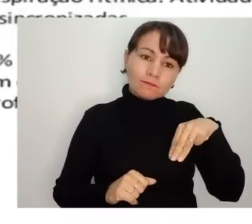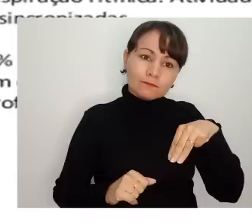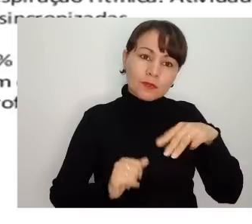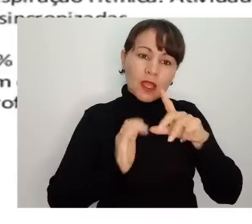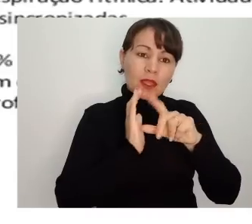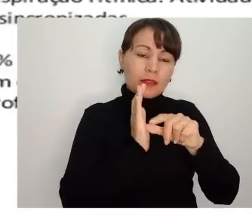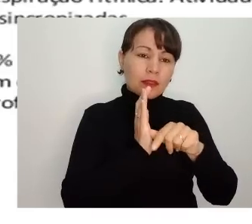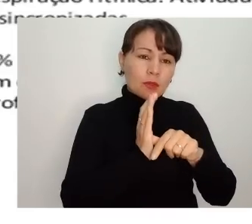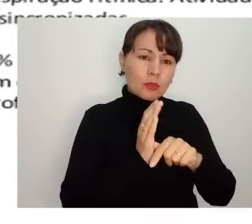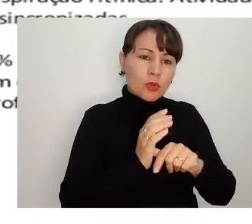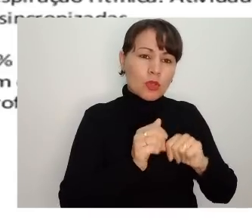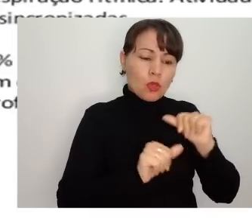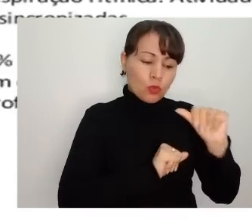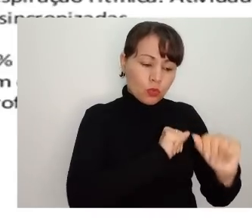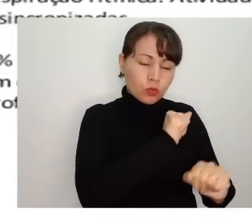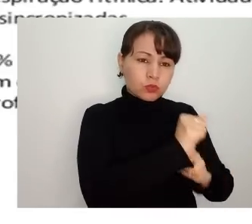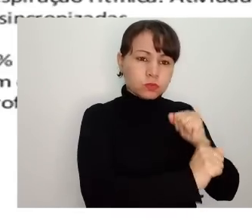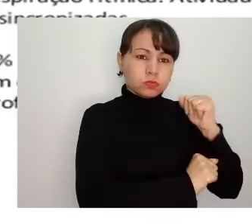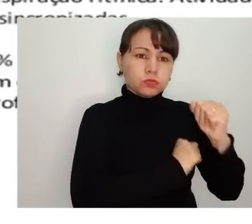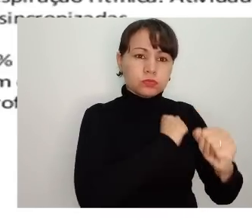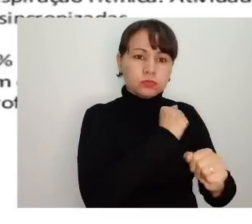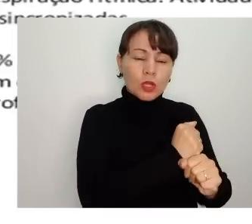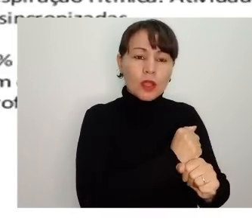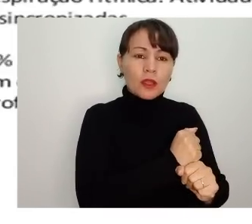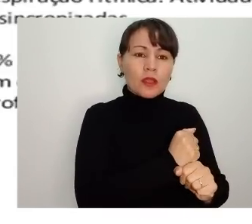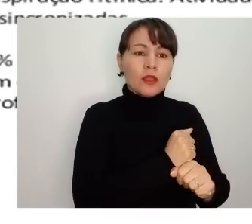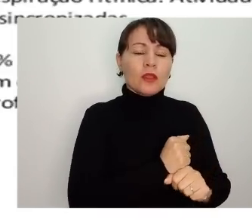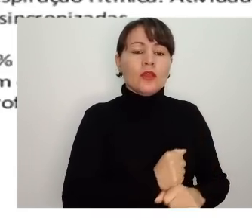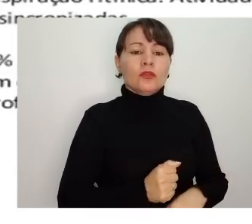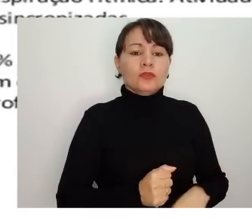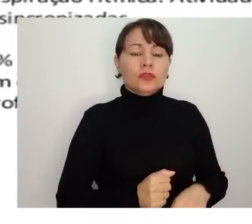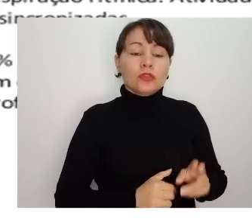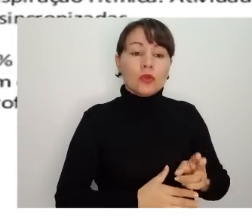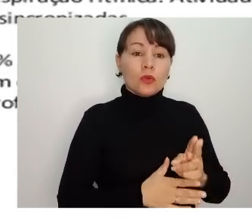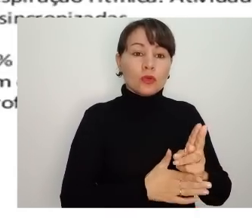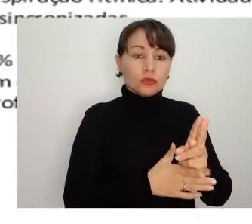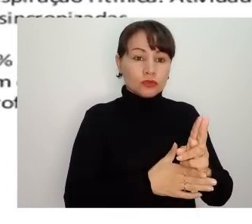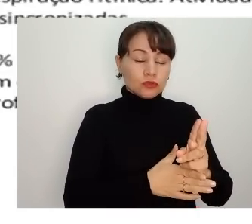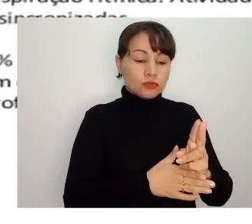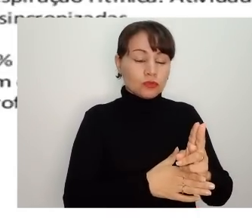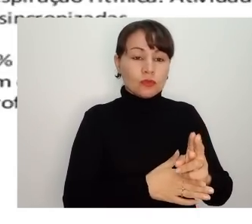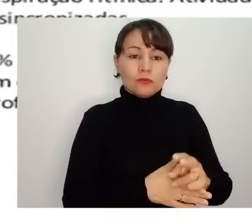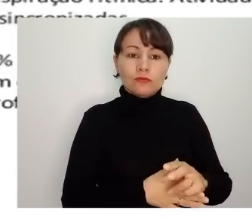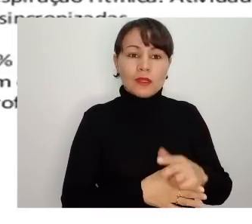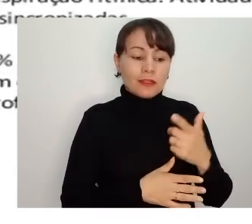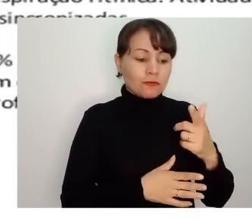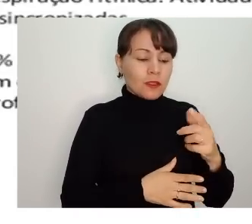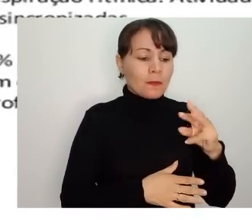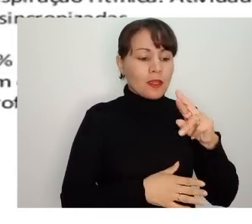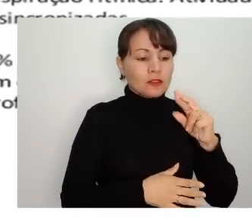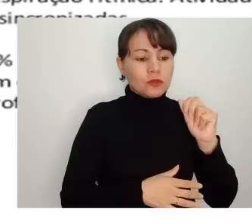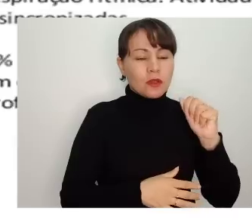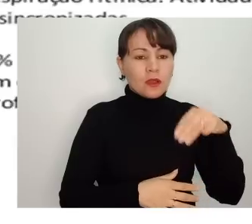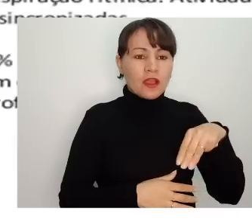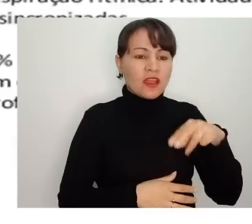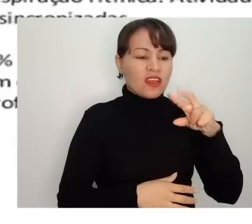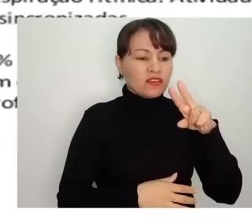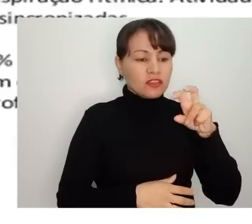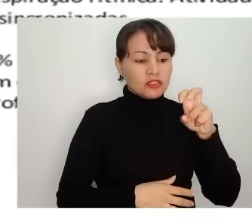REM. Depois de 1 ano, isso muda. E aí, predomina, então, o sono não REM e